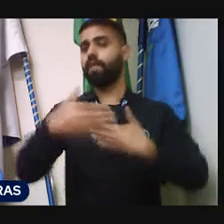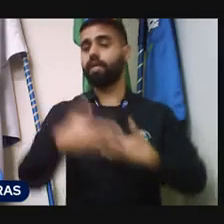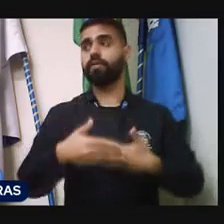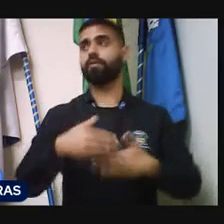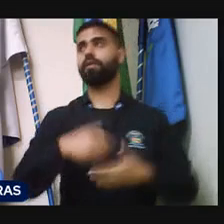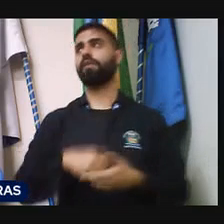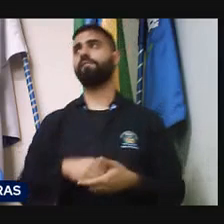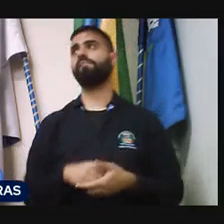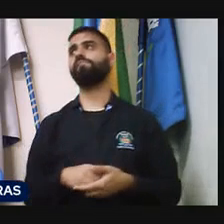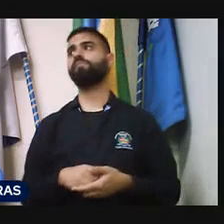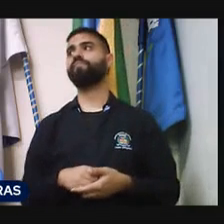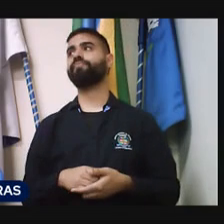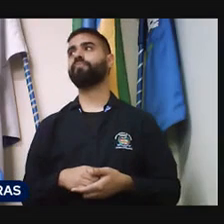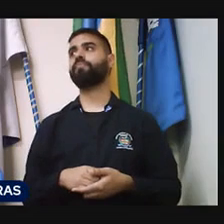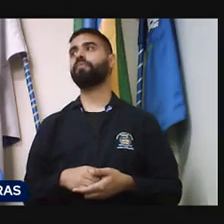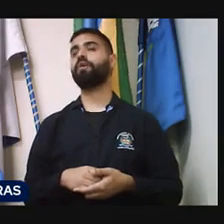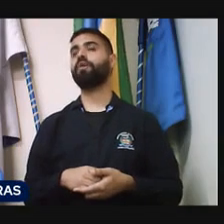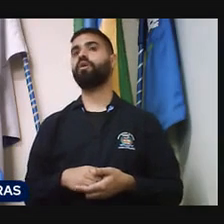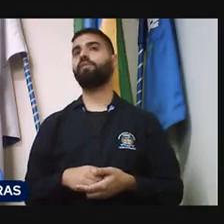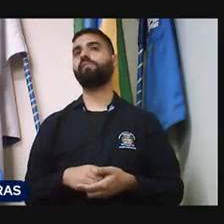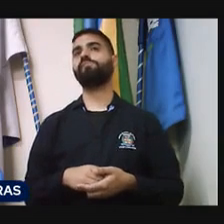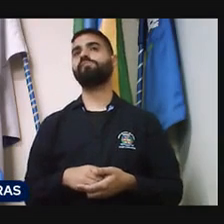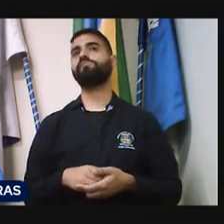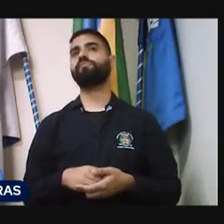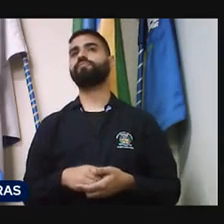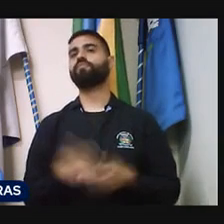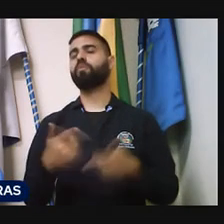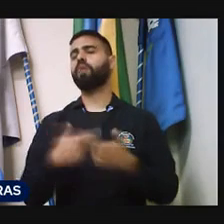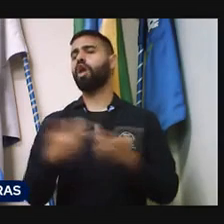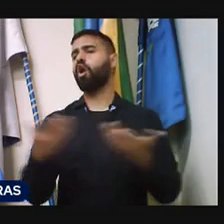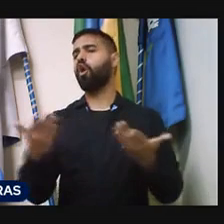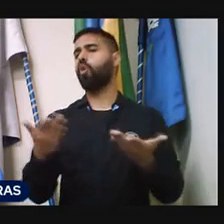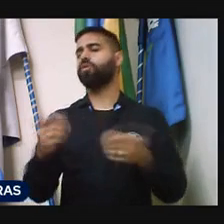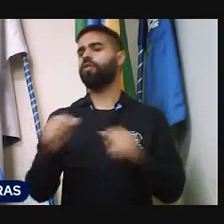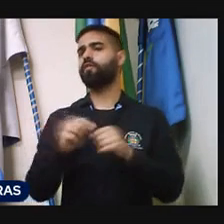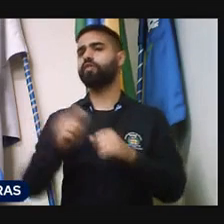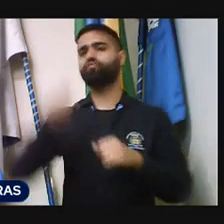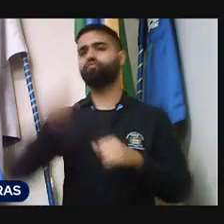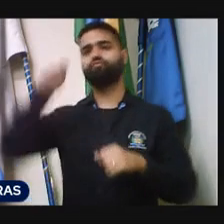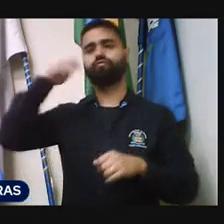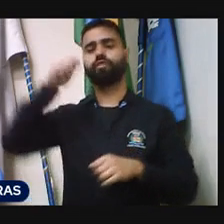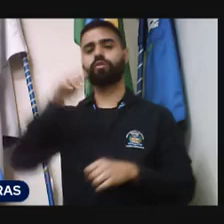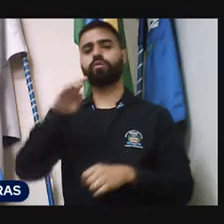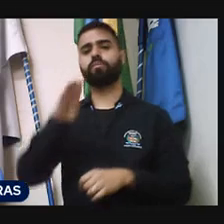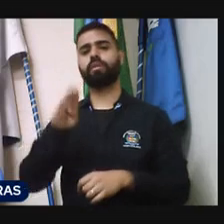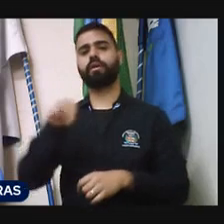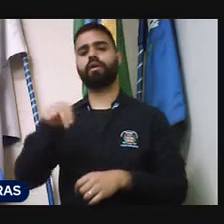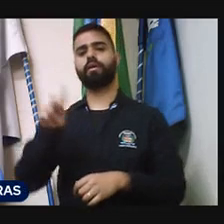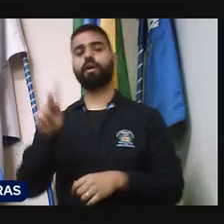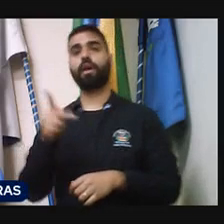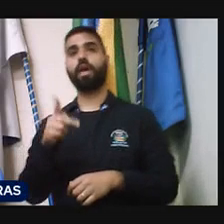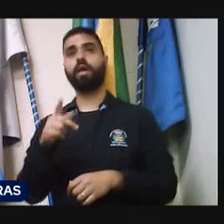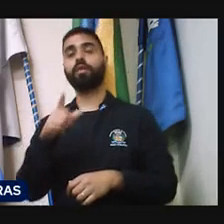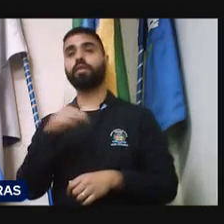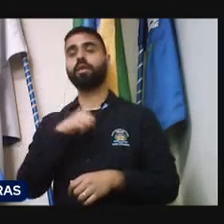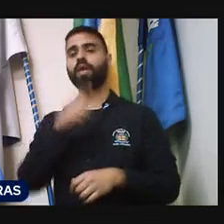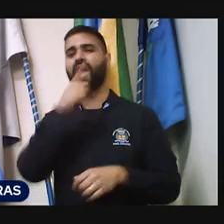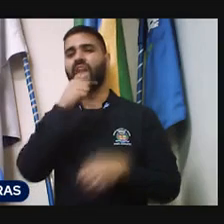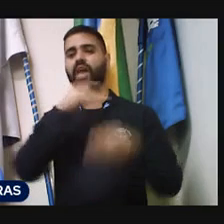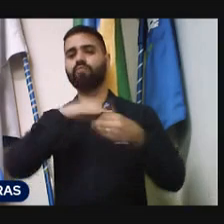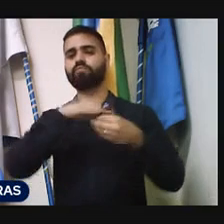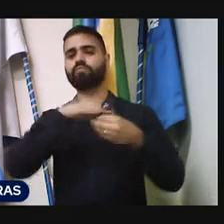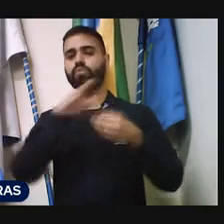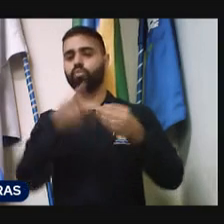porque hoje mesmo fiz um um vídeo lá no bnh do João Bonito onde o esgoto Naldo